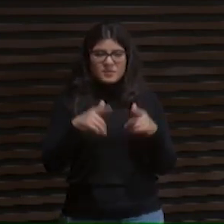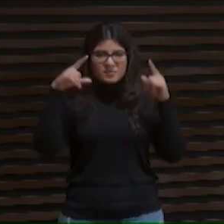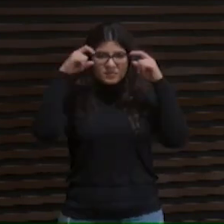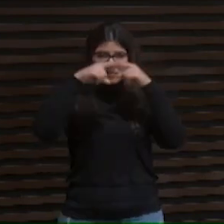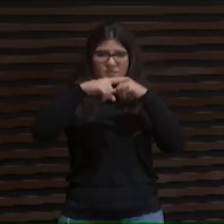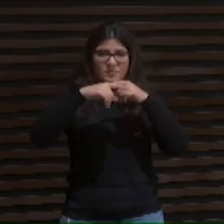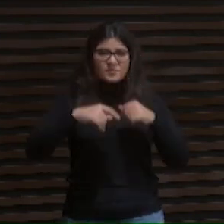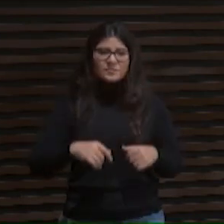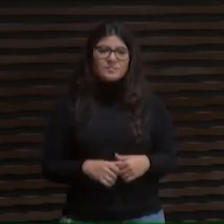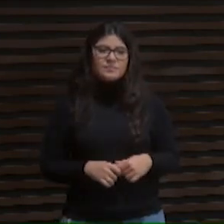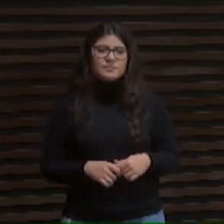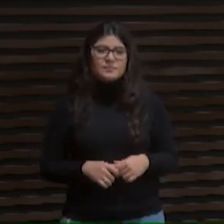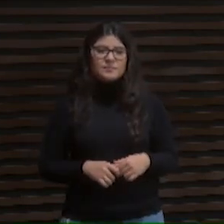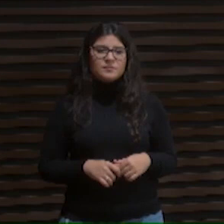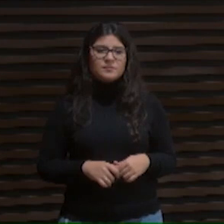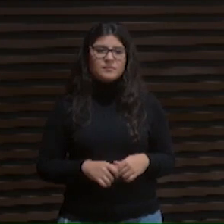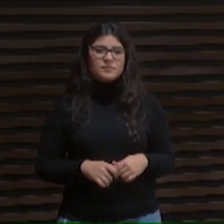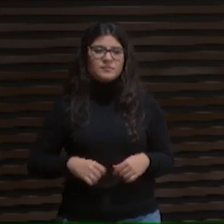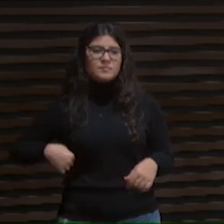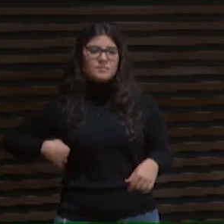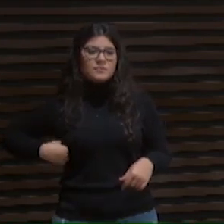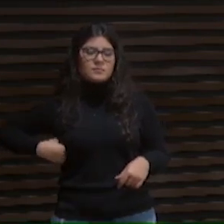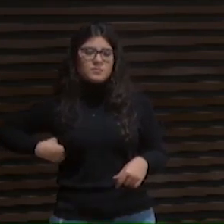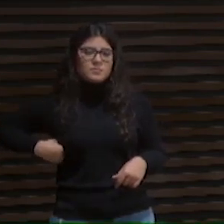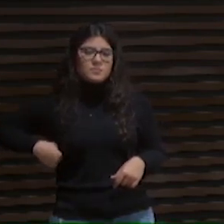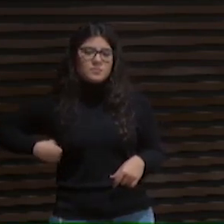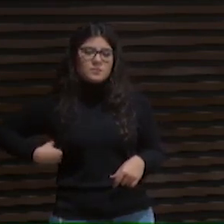a promessa. Não é o carro do ano, é aflições.